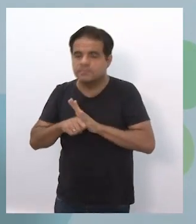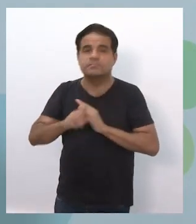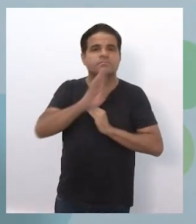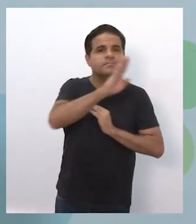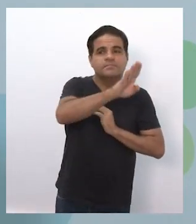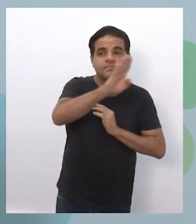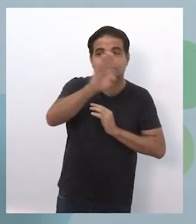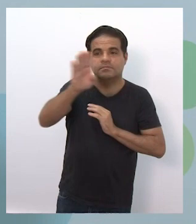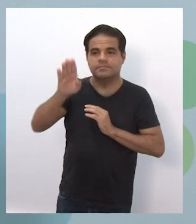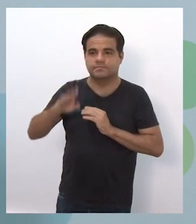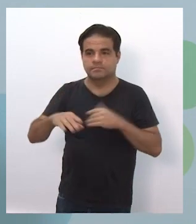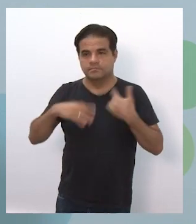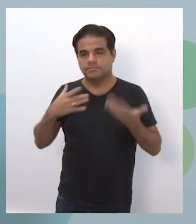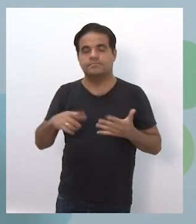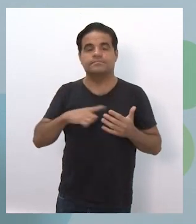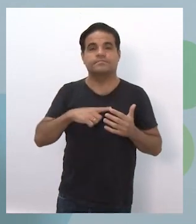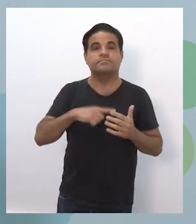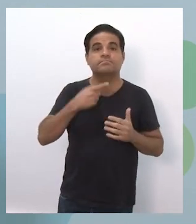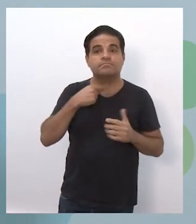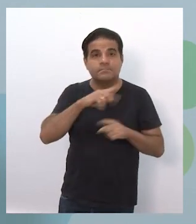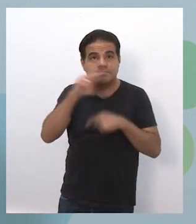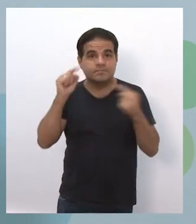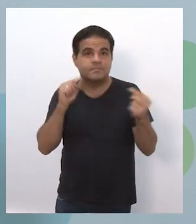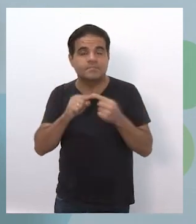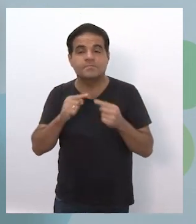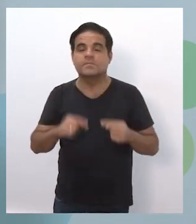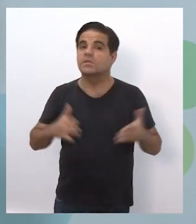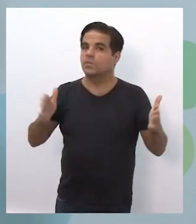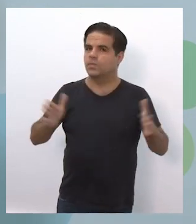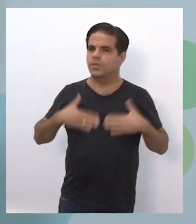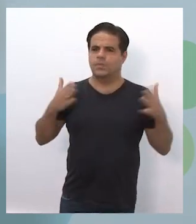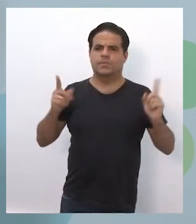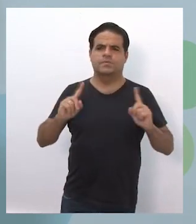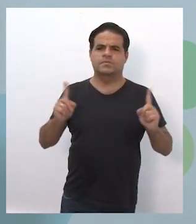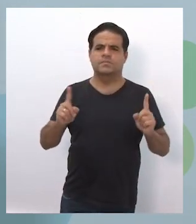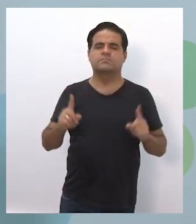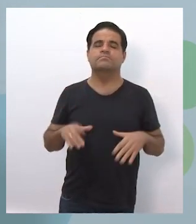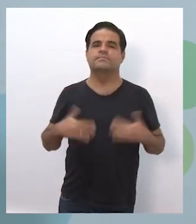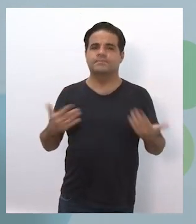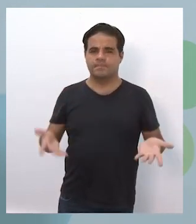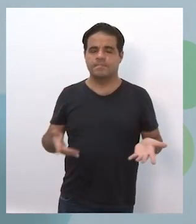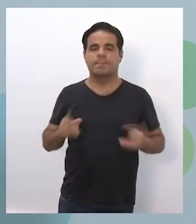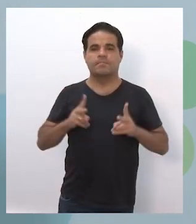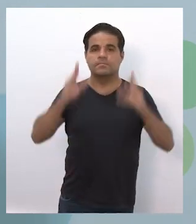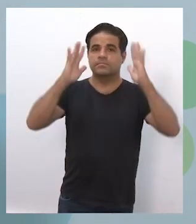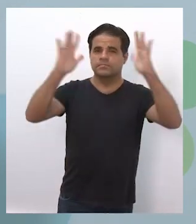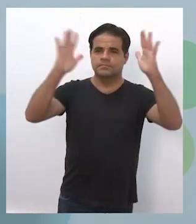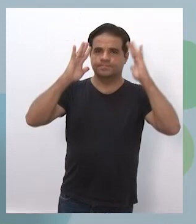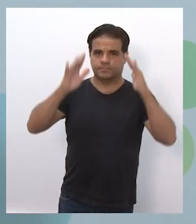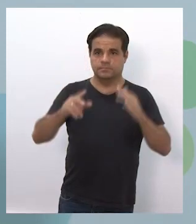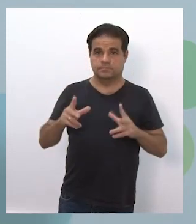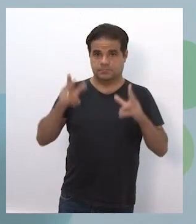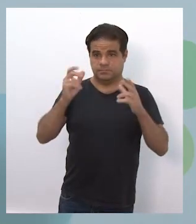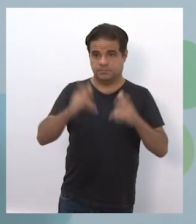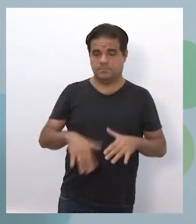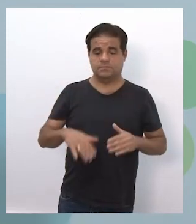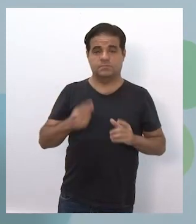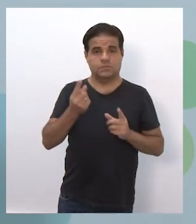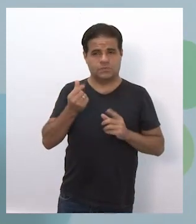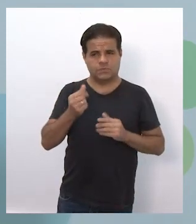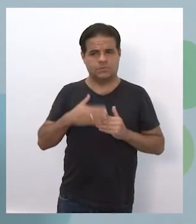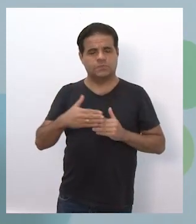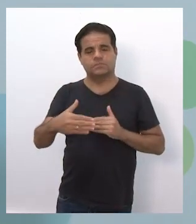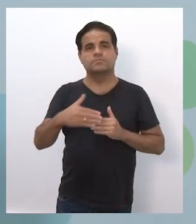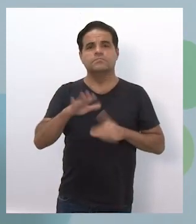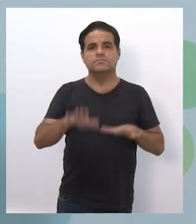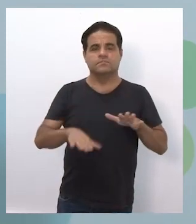né? Provavelmente, assim, quem estava com intenção de comprar, e não se assustem, né? Mas sempre pensa o que a Ana falou, no custo-benefício, né?